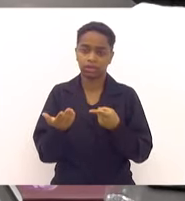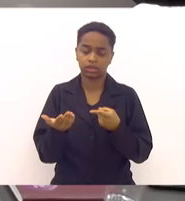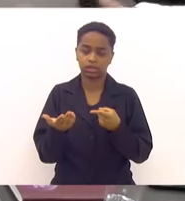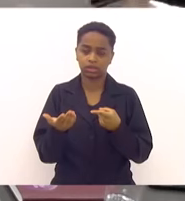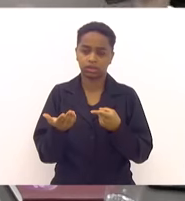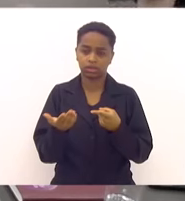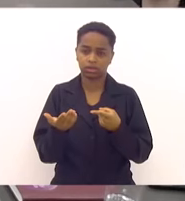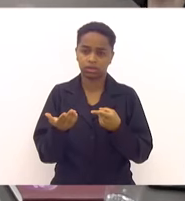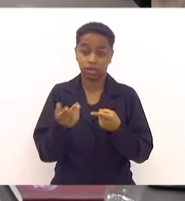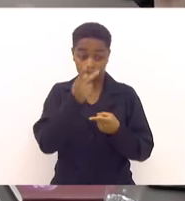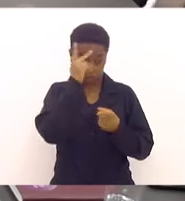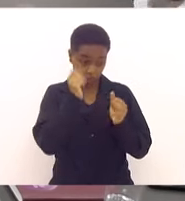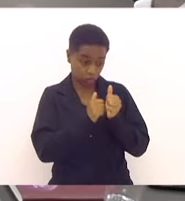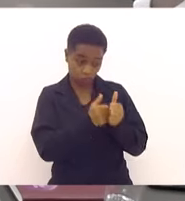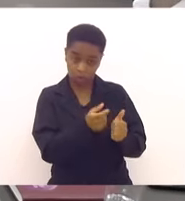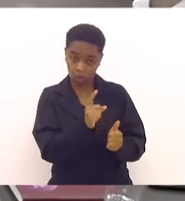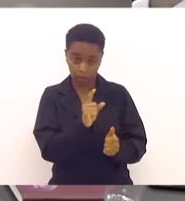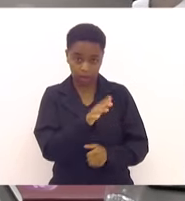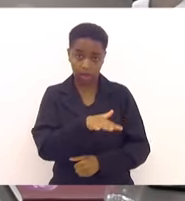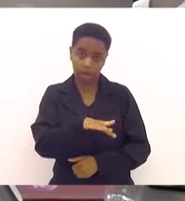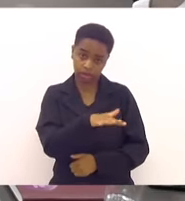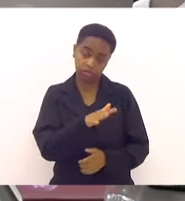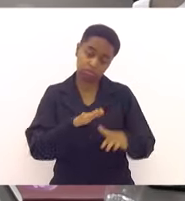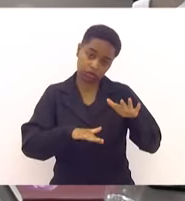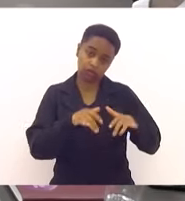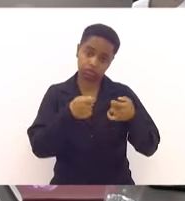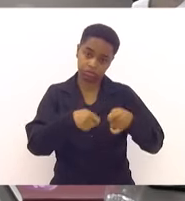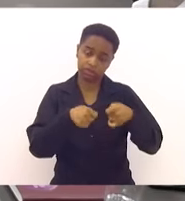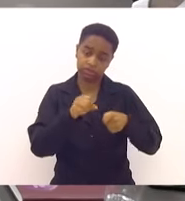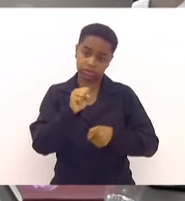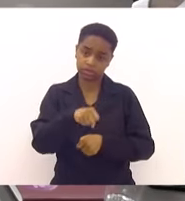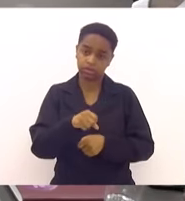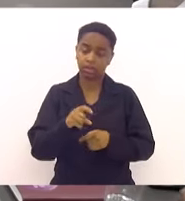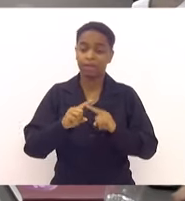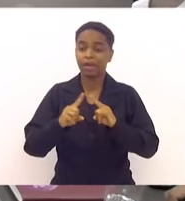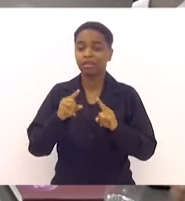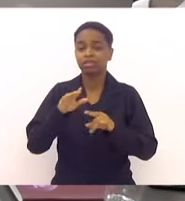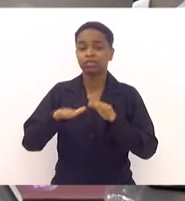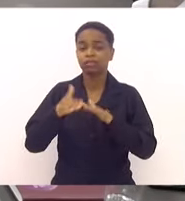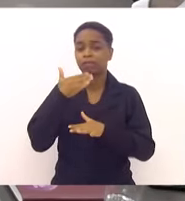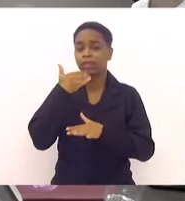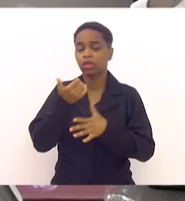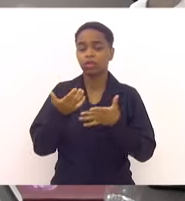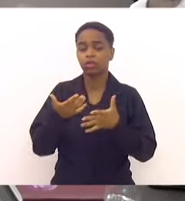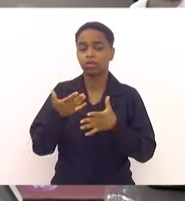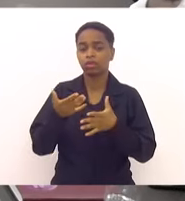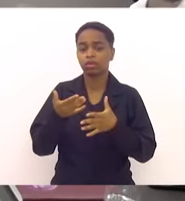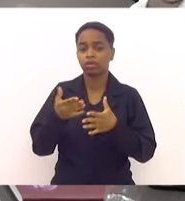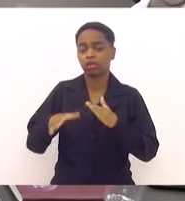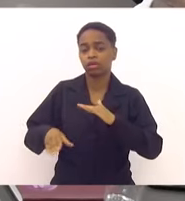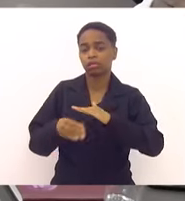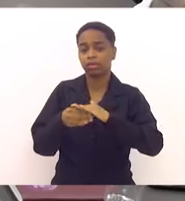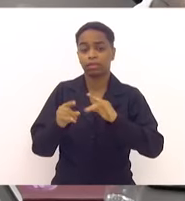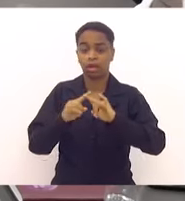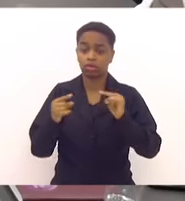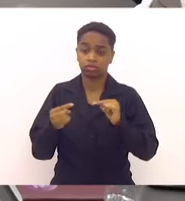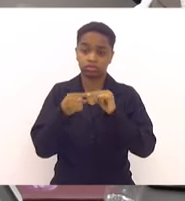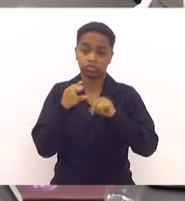Para os que não acompanham esses trabalhos, mas aí talvez. Mas seria caso de uma emenda em plenário. Sim, sim. Comissão, sim. Porque constitucional é.